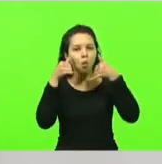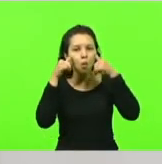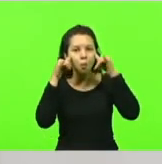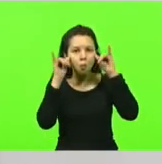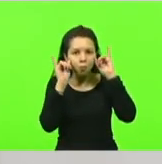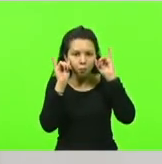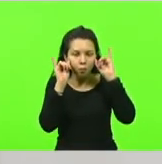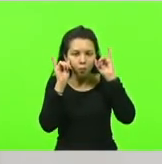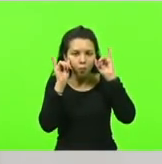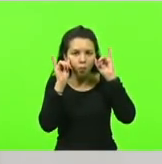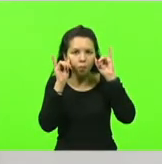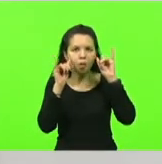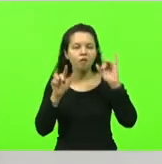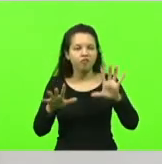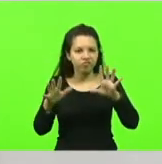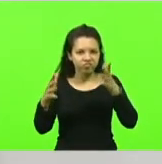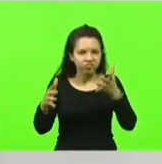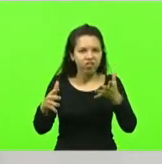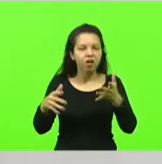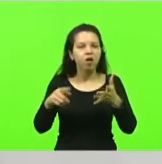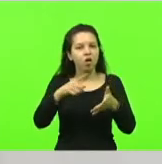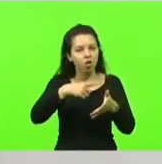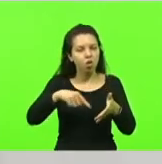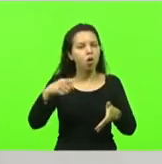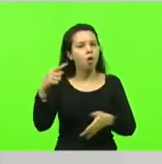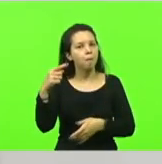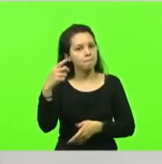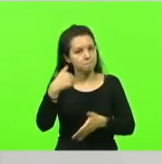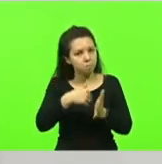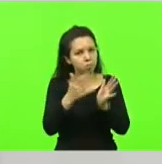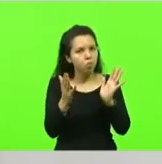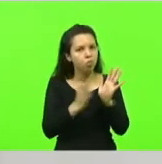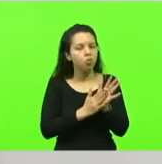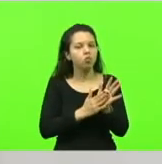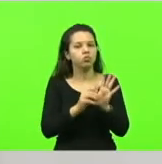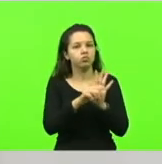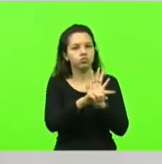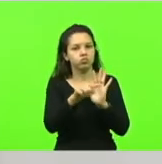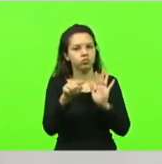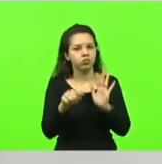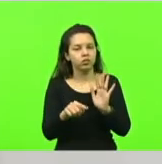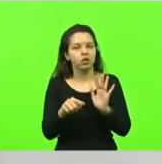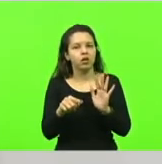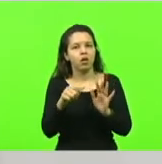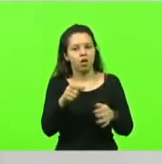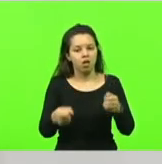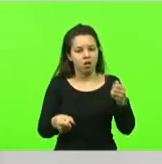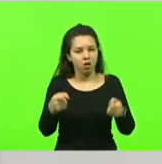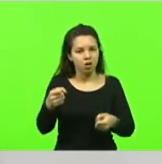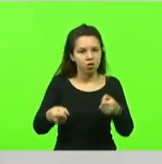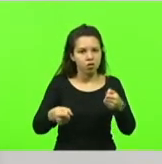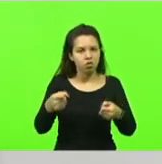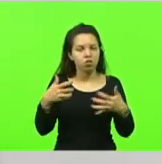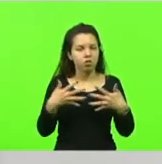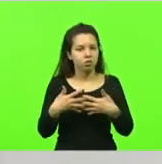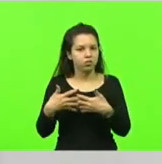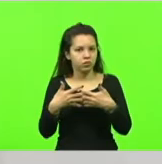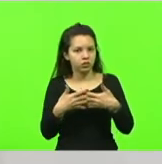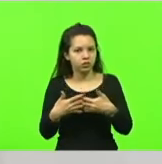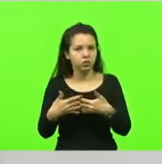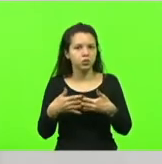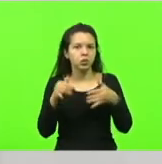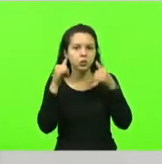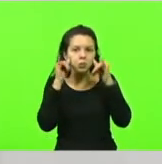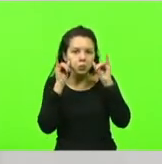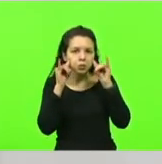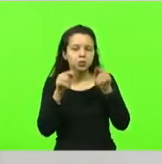E aí daí nós fizemos um projeto e cercamos. Multamos quem dirige o caminhão para levar o boi, quem é dono do caminhão,